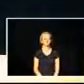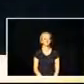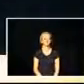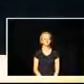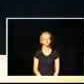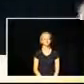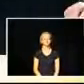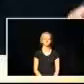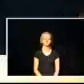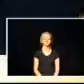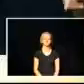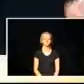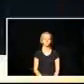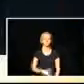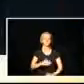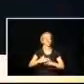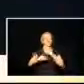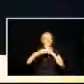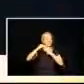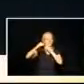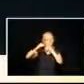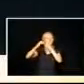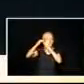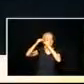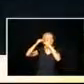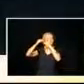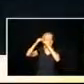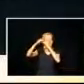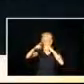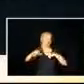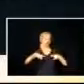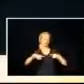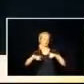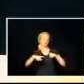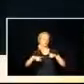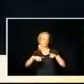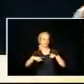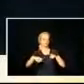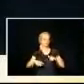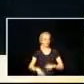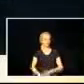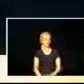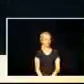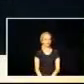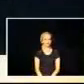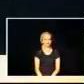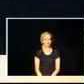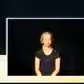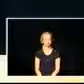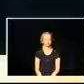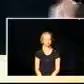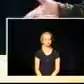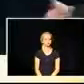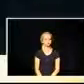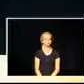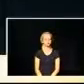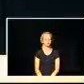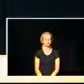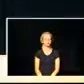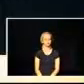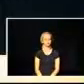carreira realmente que precisa, que é uma promessa, que nós estamos ouvindo aí nos bastidores, né, vereador Digão, que o